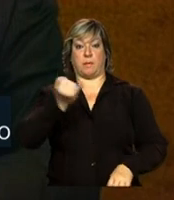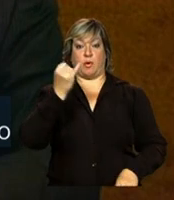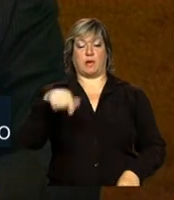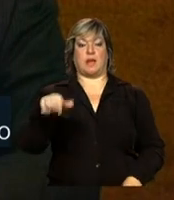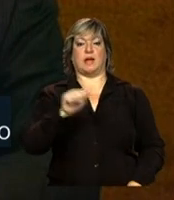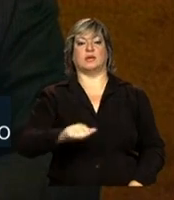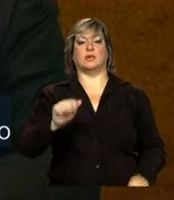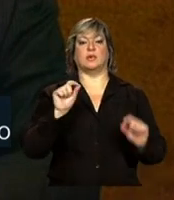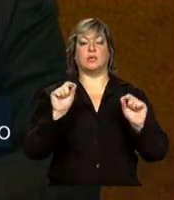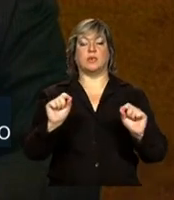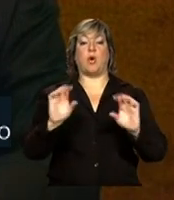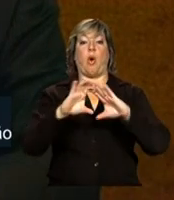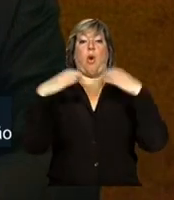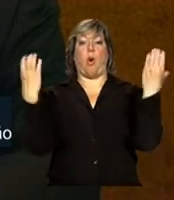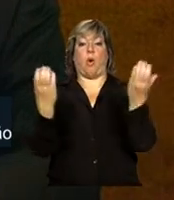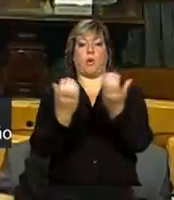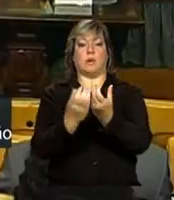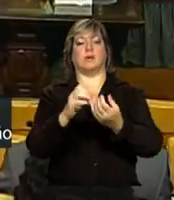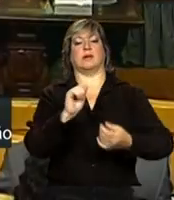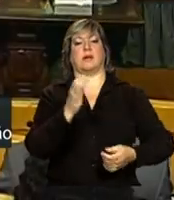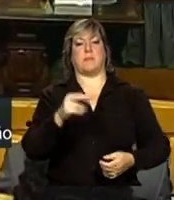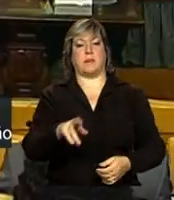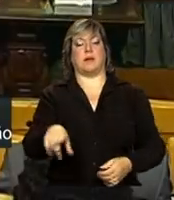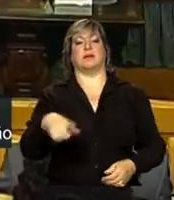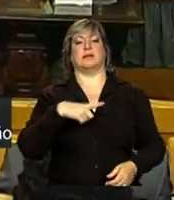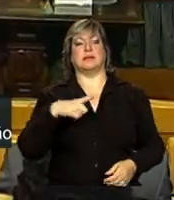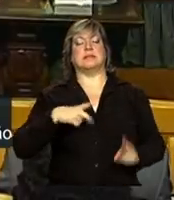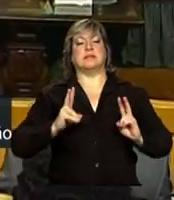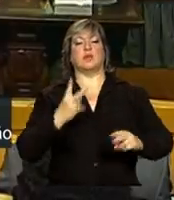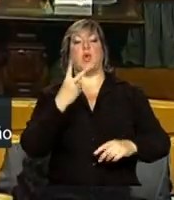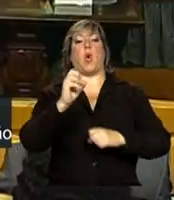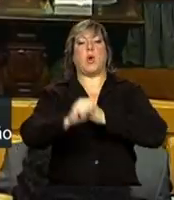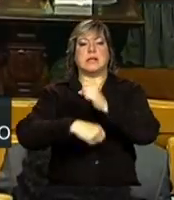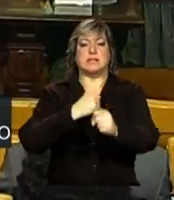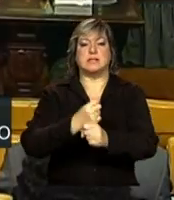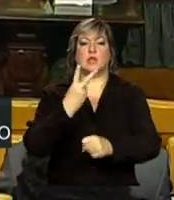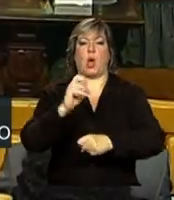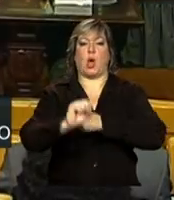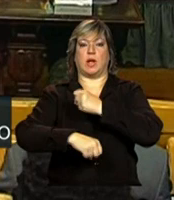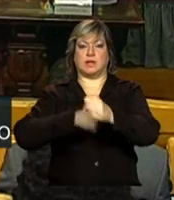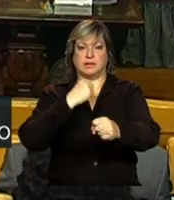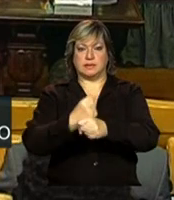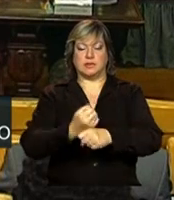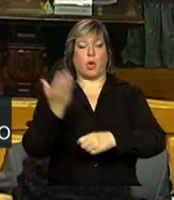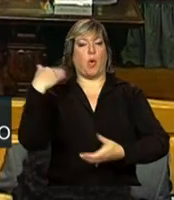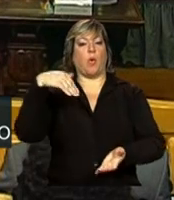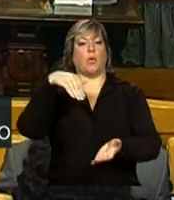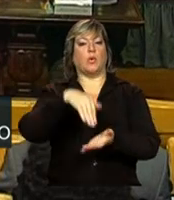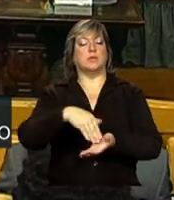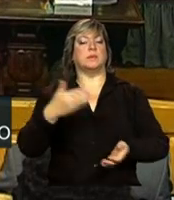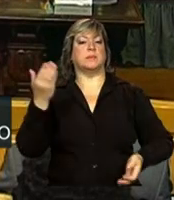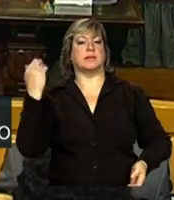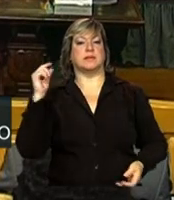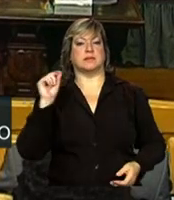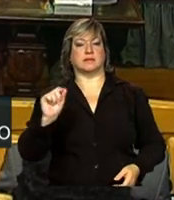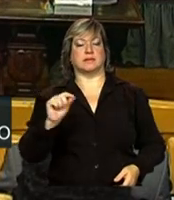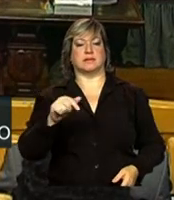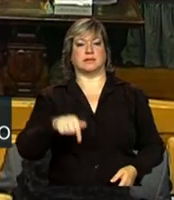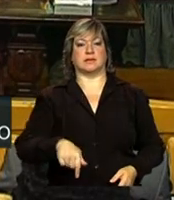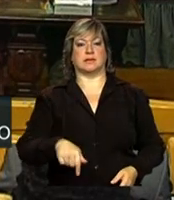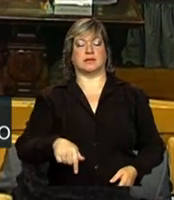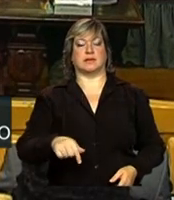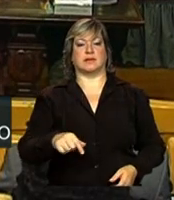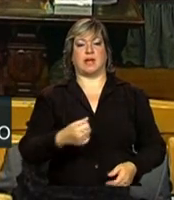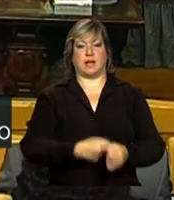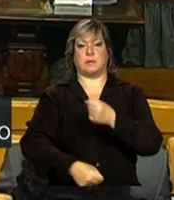associação que são os congressos da bar que se realizam a cada do anos o último passado aqui em o ano